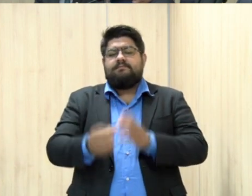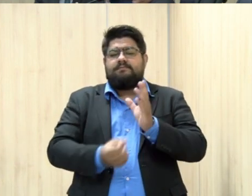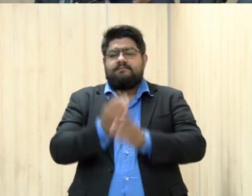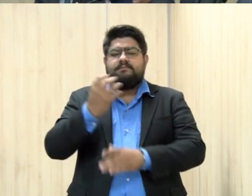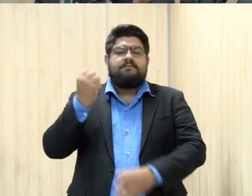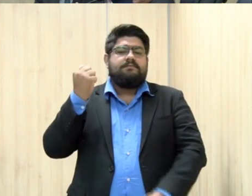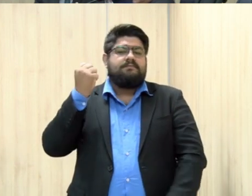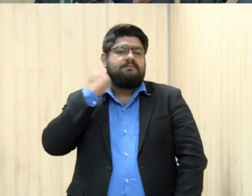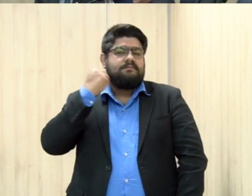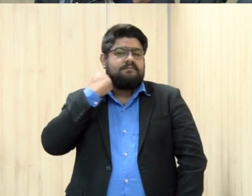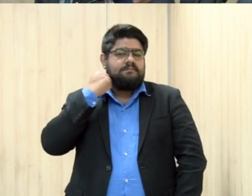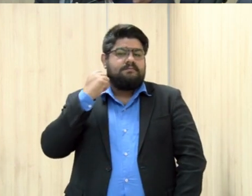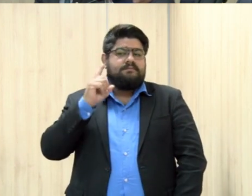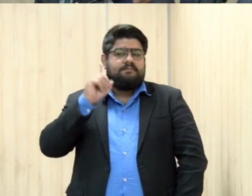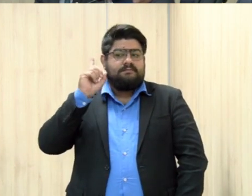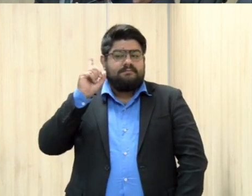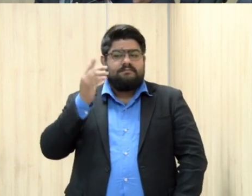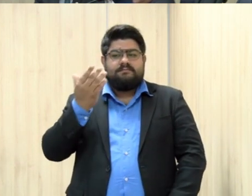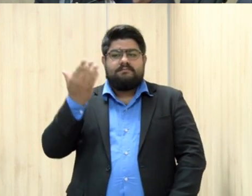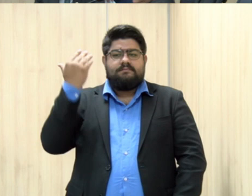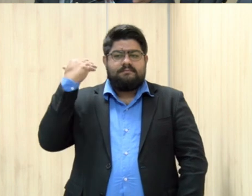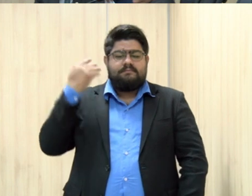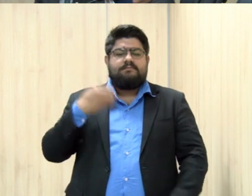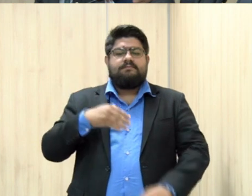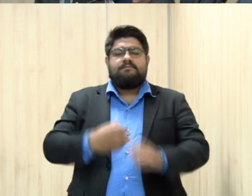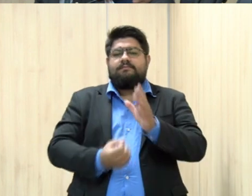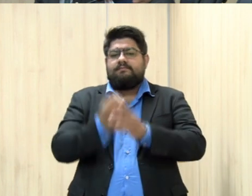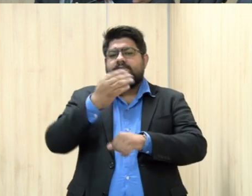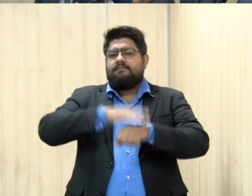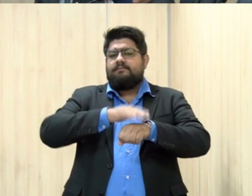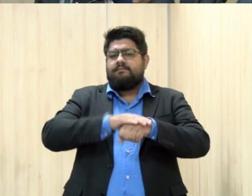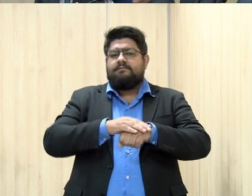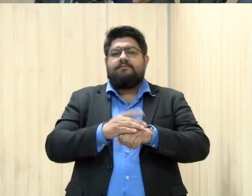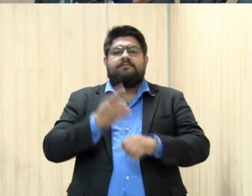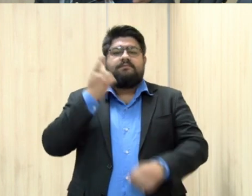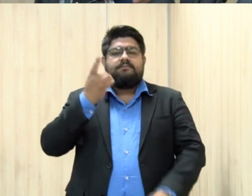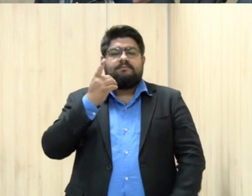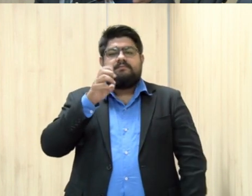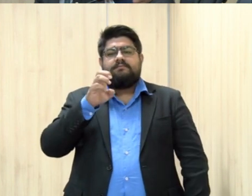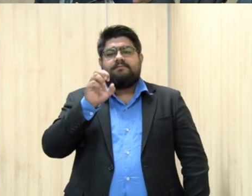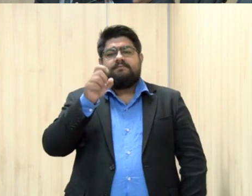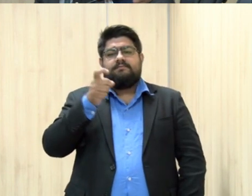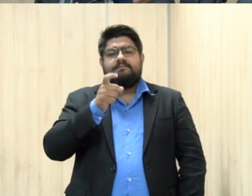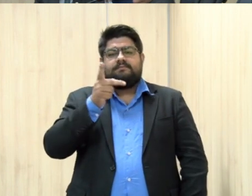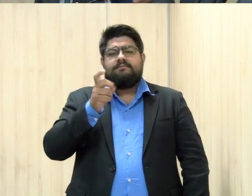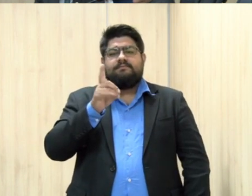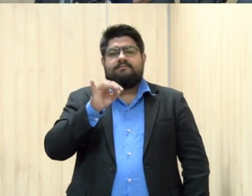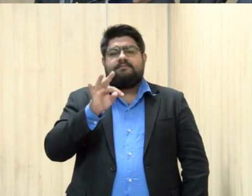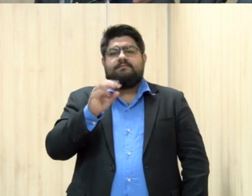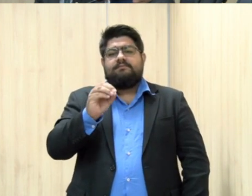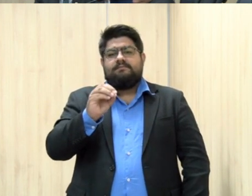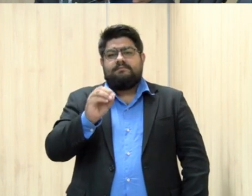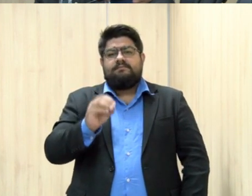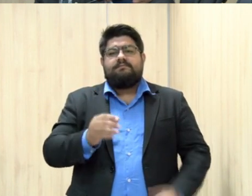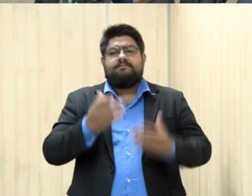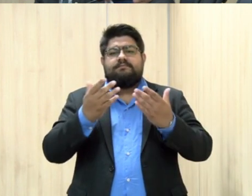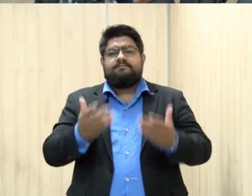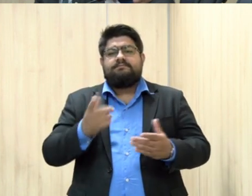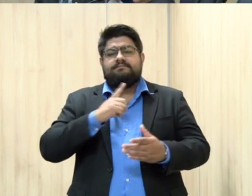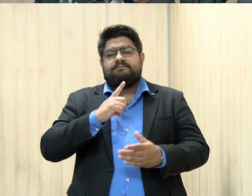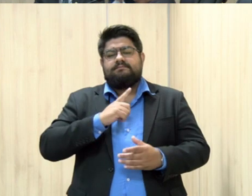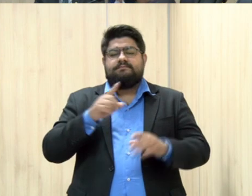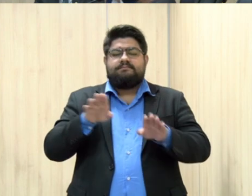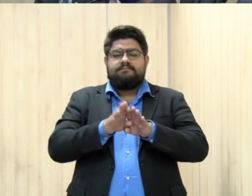do Senado Federal que teve a época como o autor os Senador Expedito Júnior a demais também